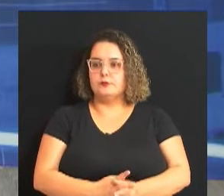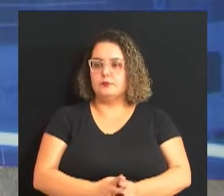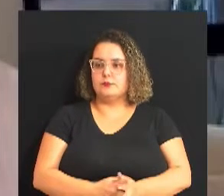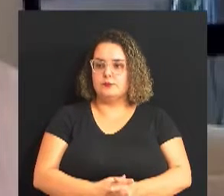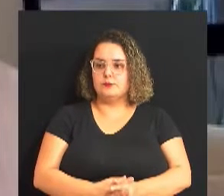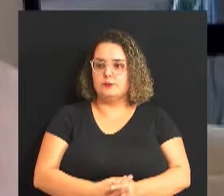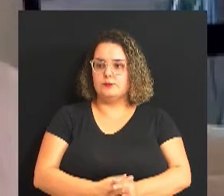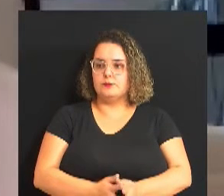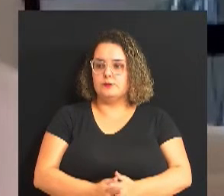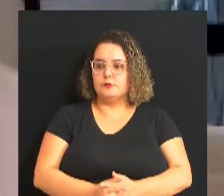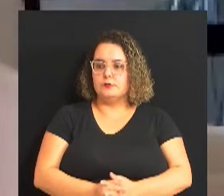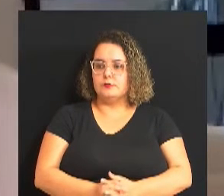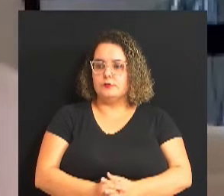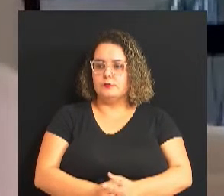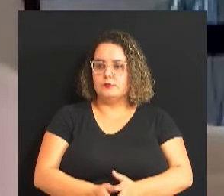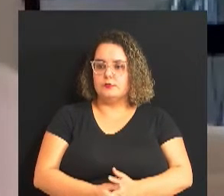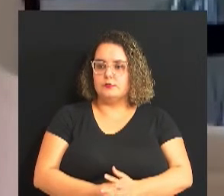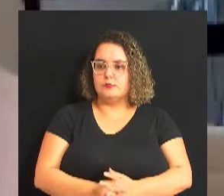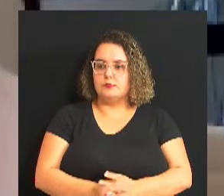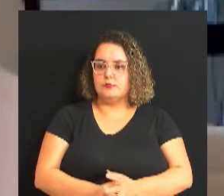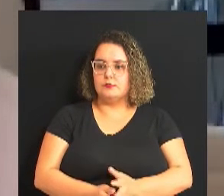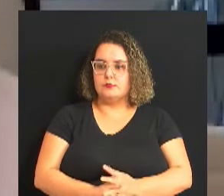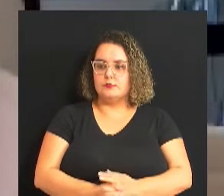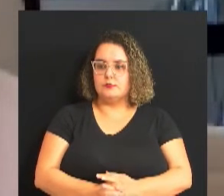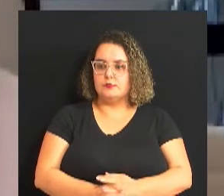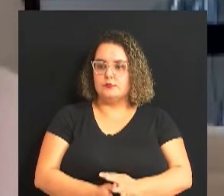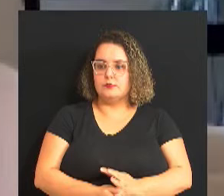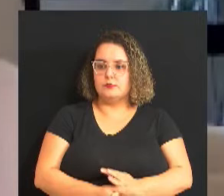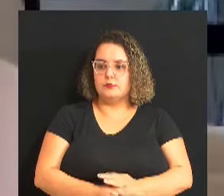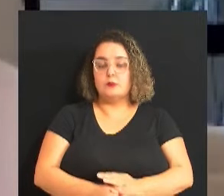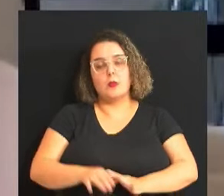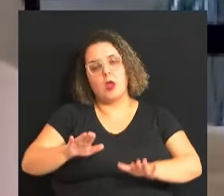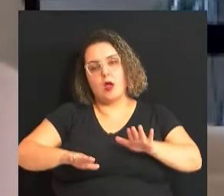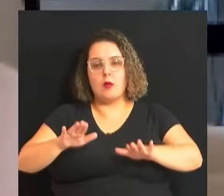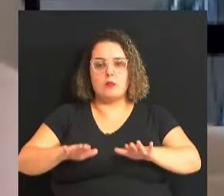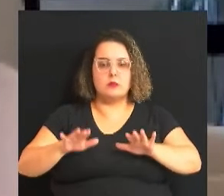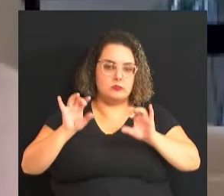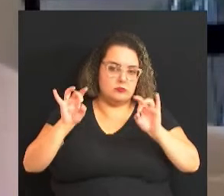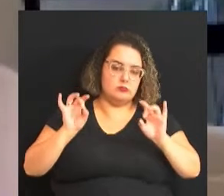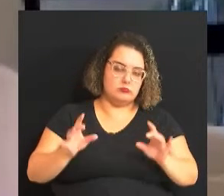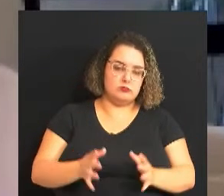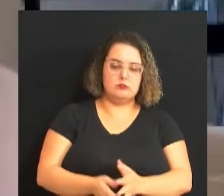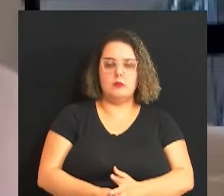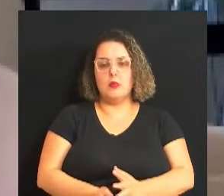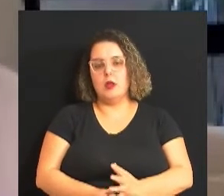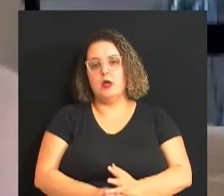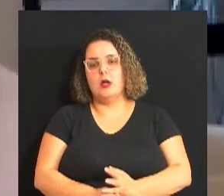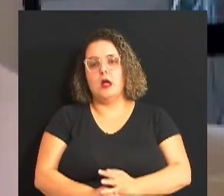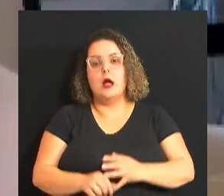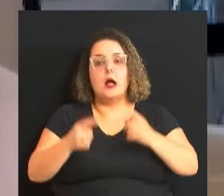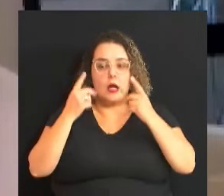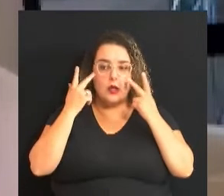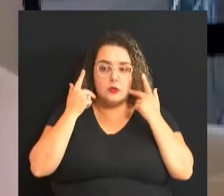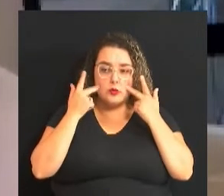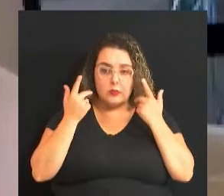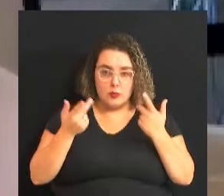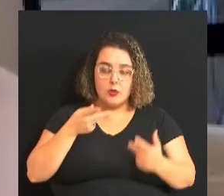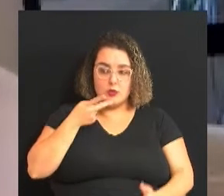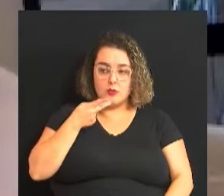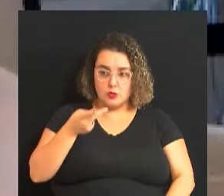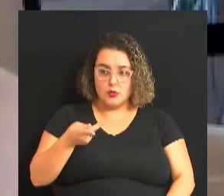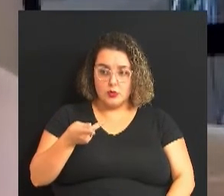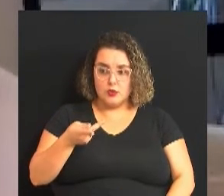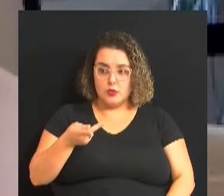Isso pode depender de algumas situações clínicas em especial. A situação clínica mais comum que eu te disse, que você faz um